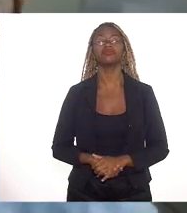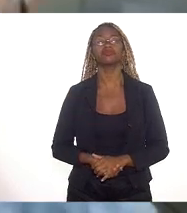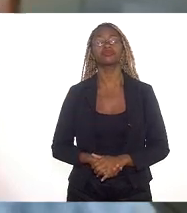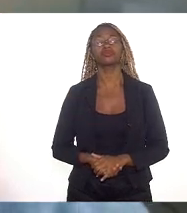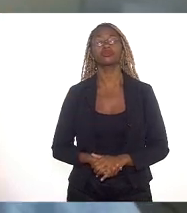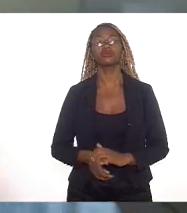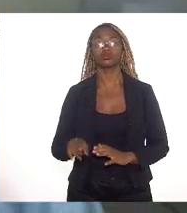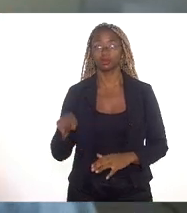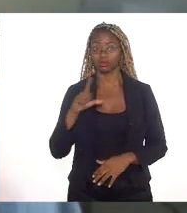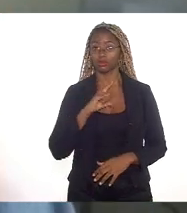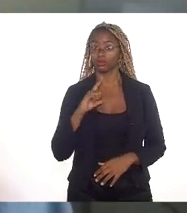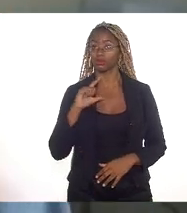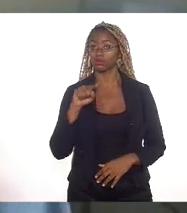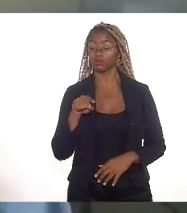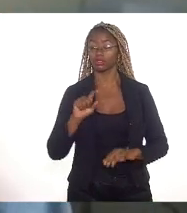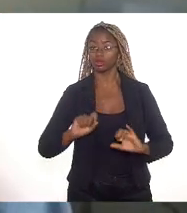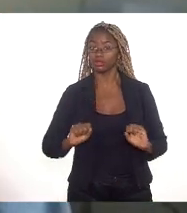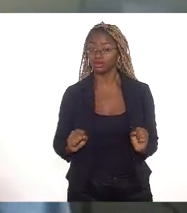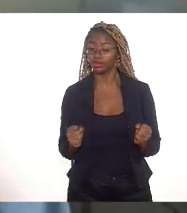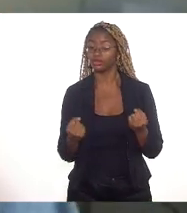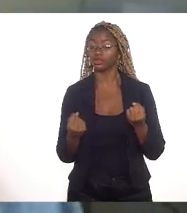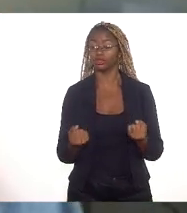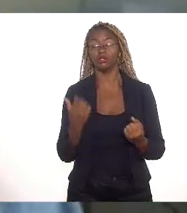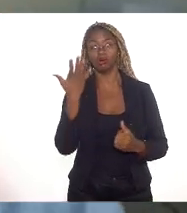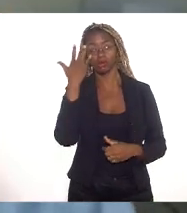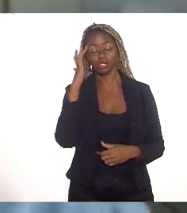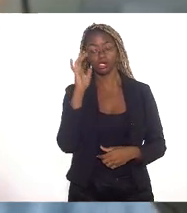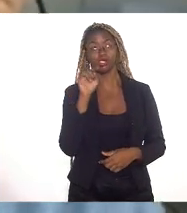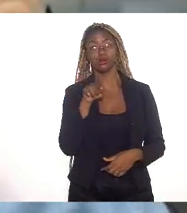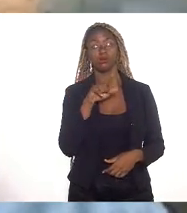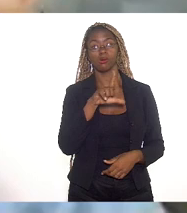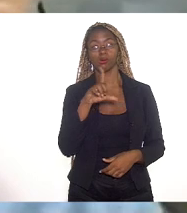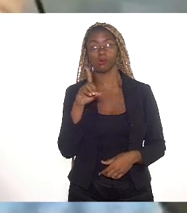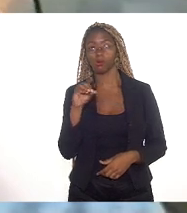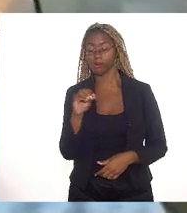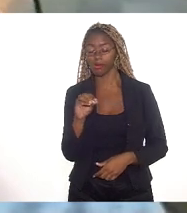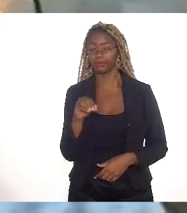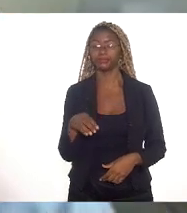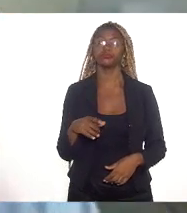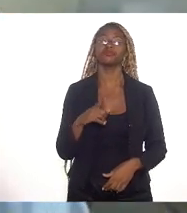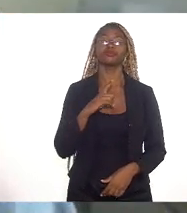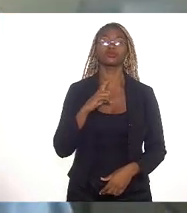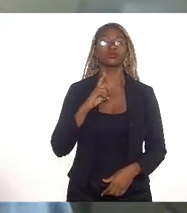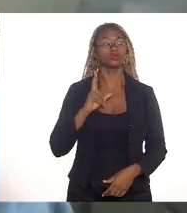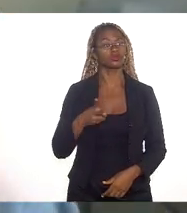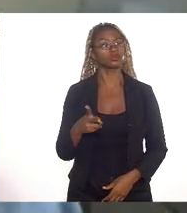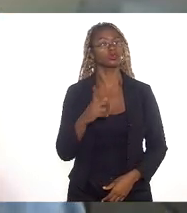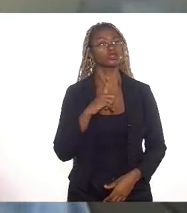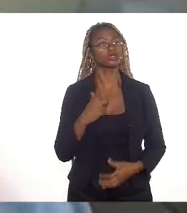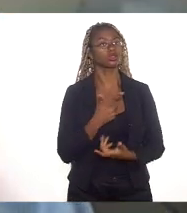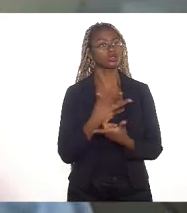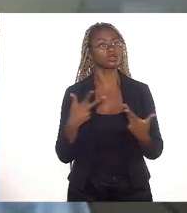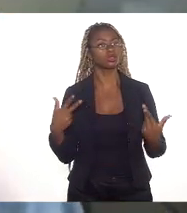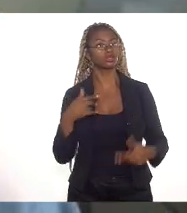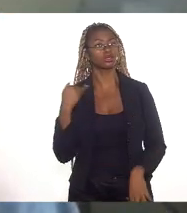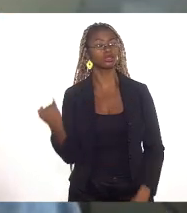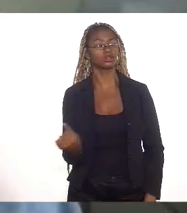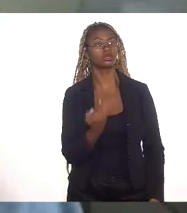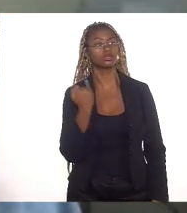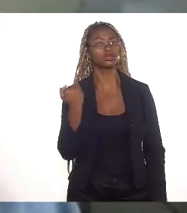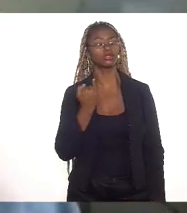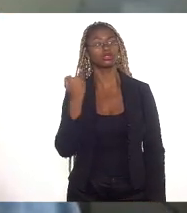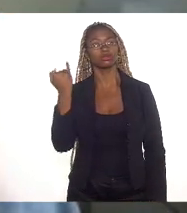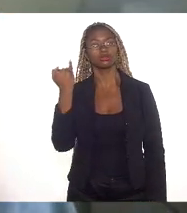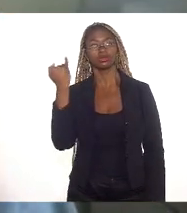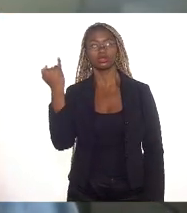esse esforço, acho que esta LDO ainda tem questões muito importantes